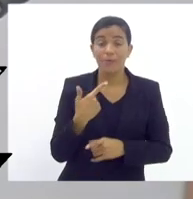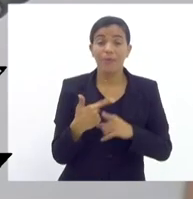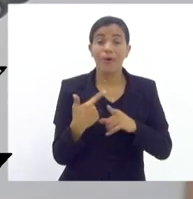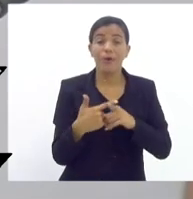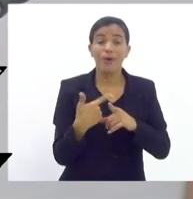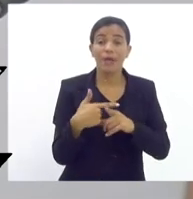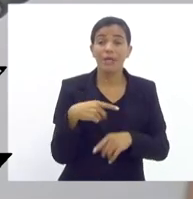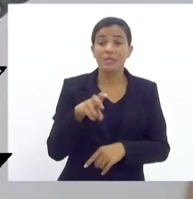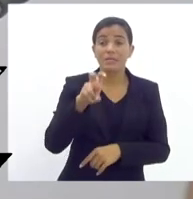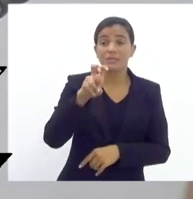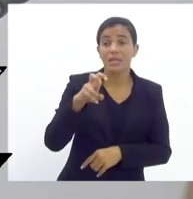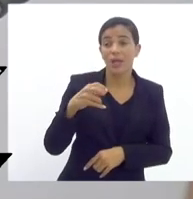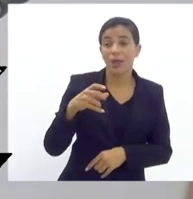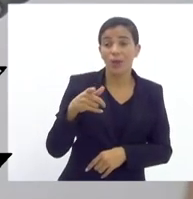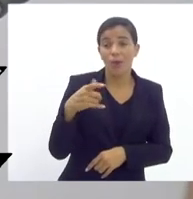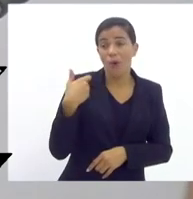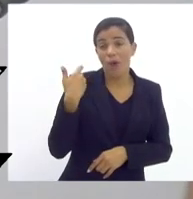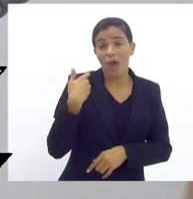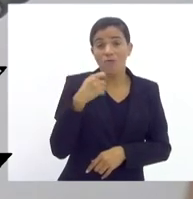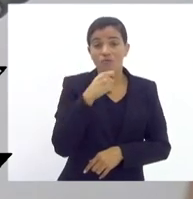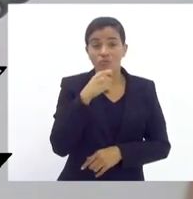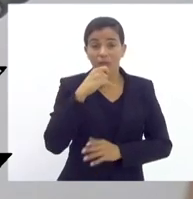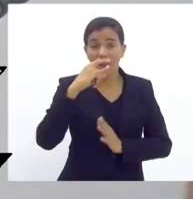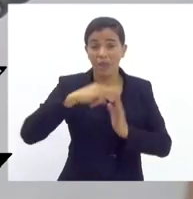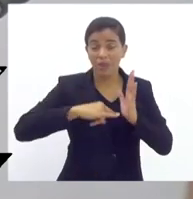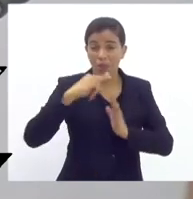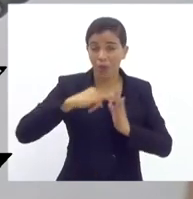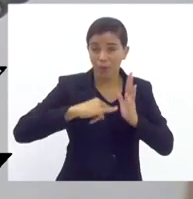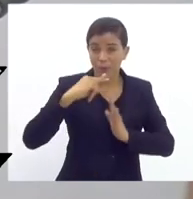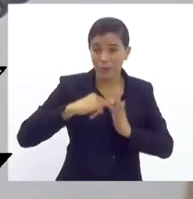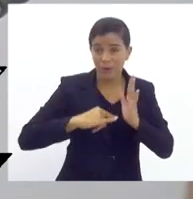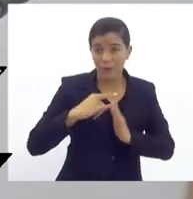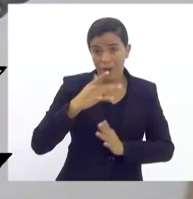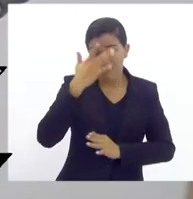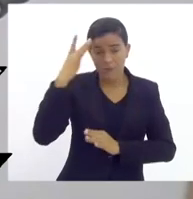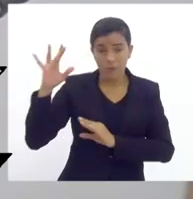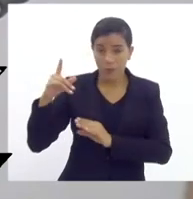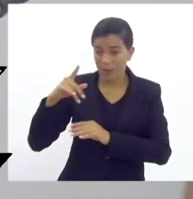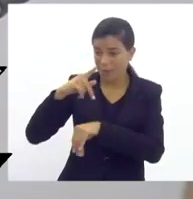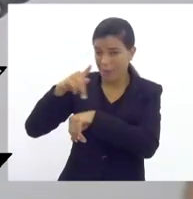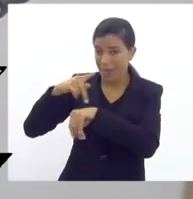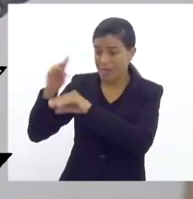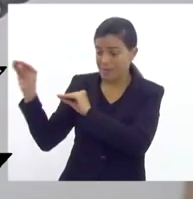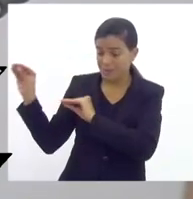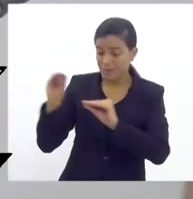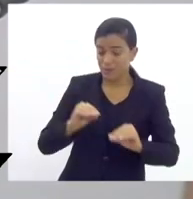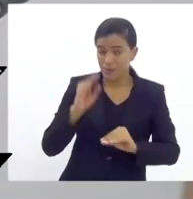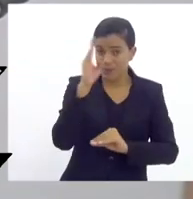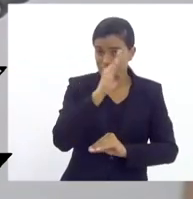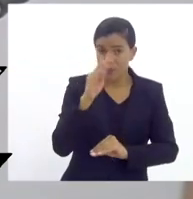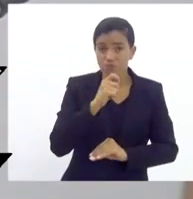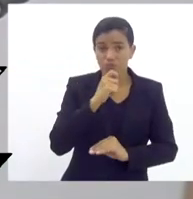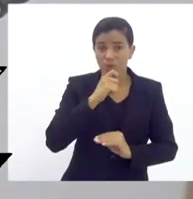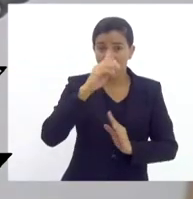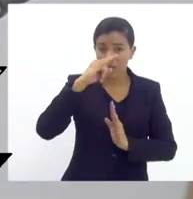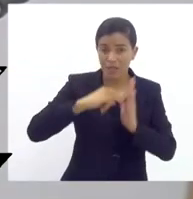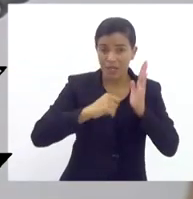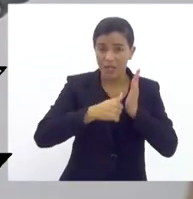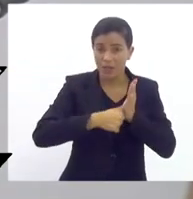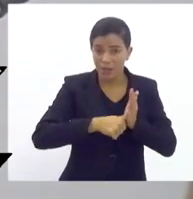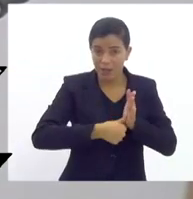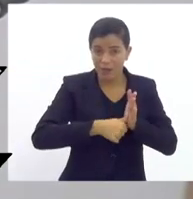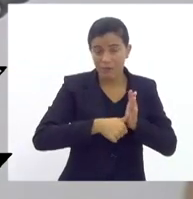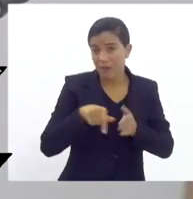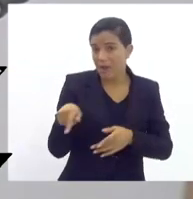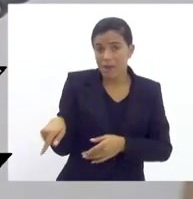tem cinco anos no Brasil não tem documentação então um imigrante que está no Brasil há cinco anos que não tem documentação é o Imigrantes